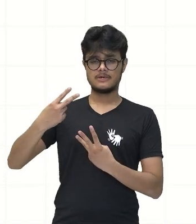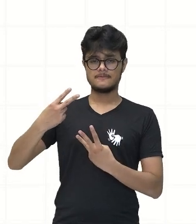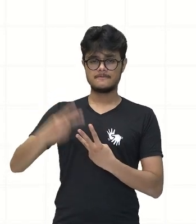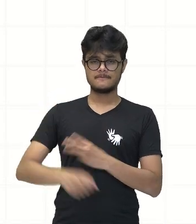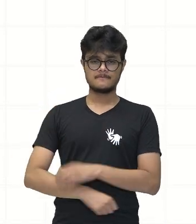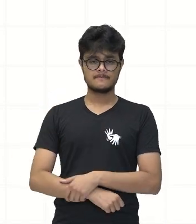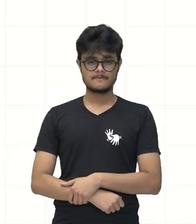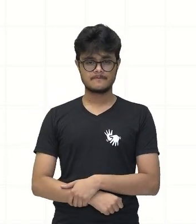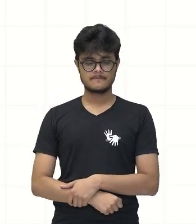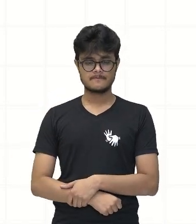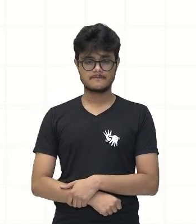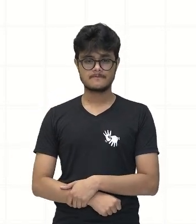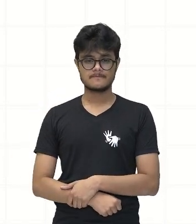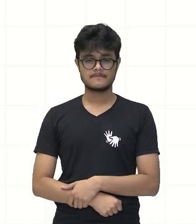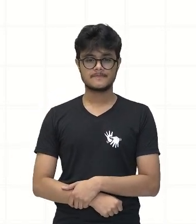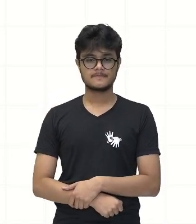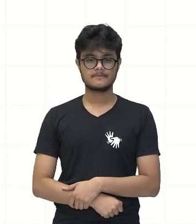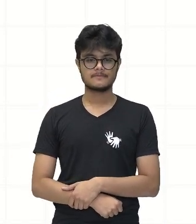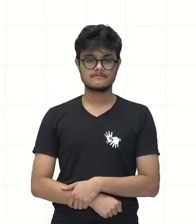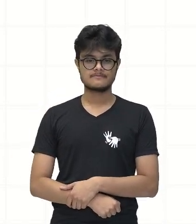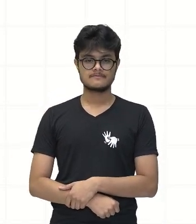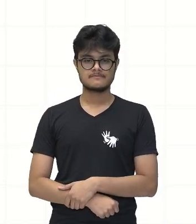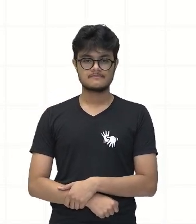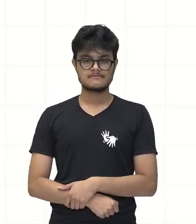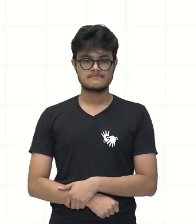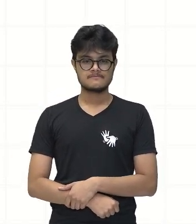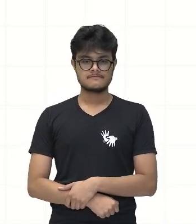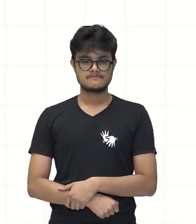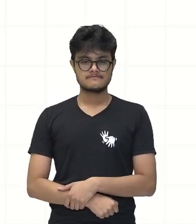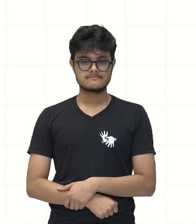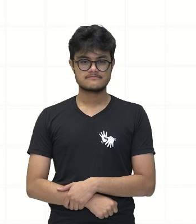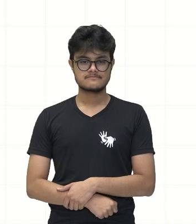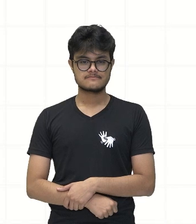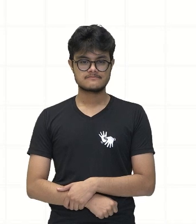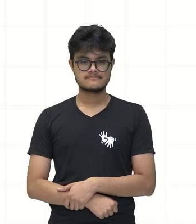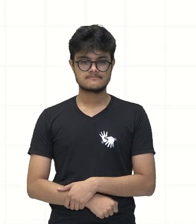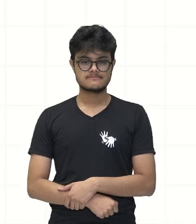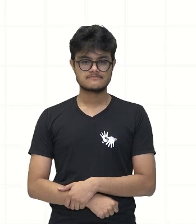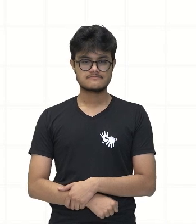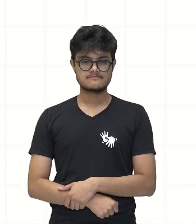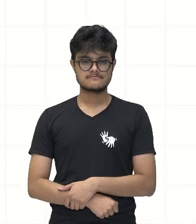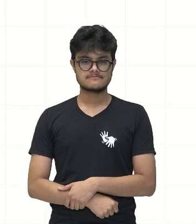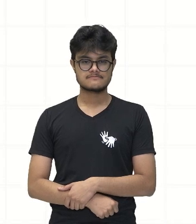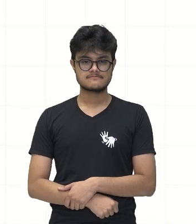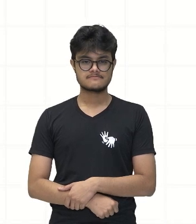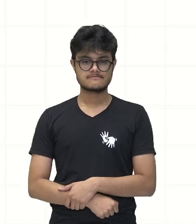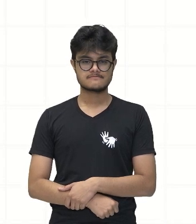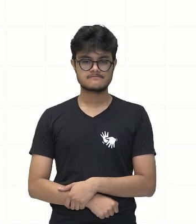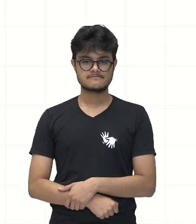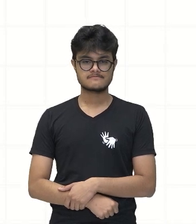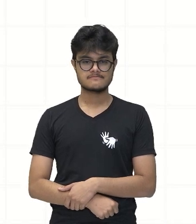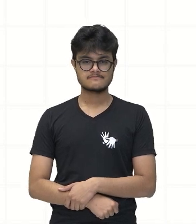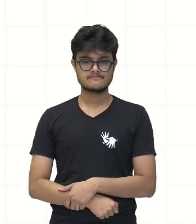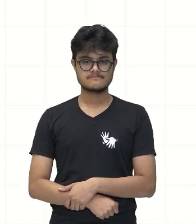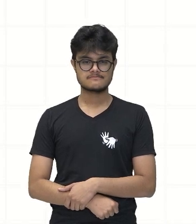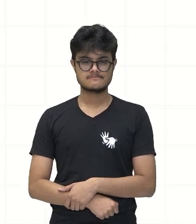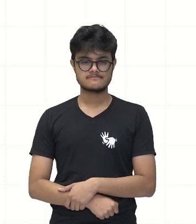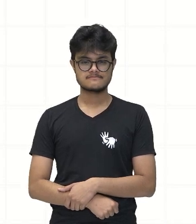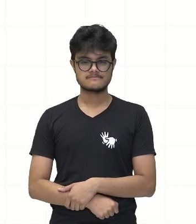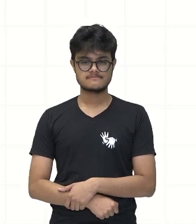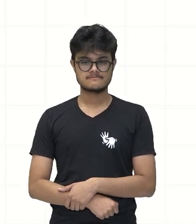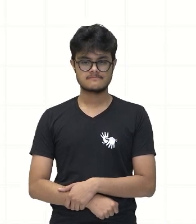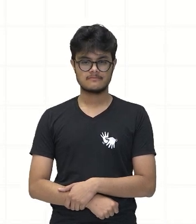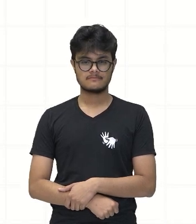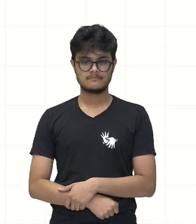quadrado. Beleza? Aqui, ó, já até coloquei tudo dentro do mesmo radical. Então, 2 ao quadrado, vezes 2 ao quadrado, vezes 3